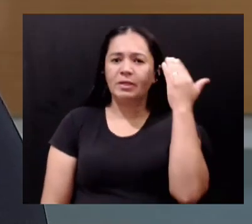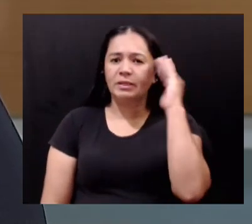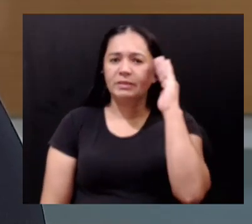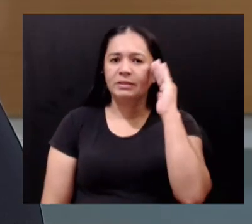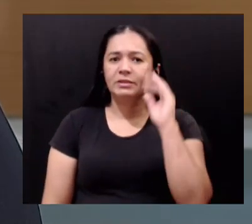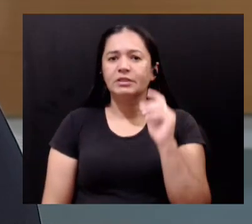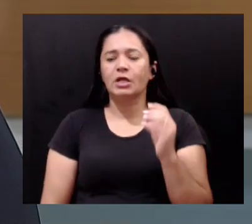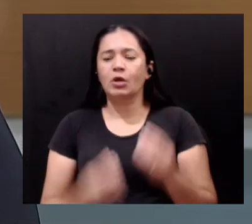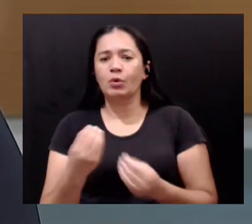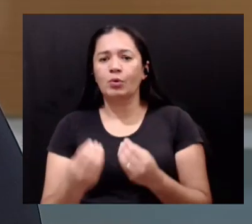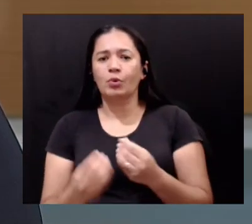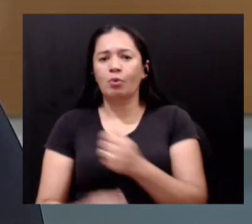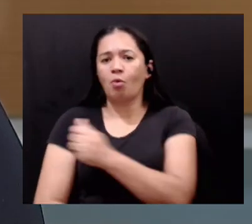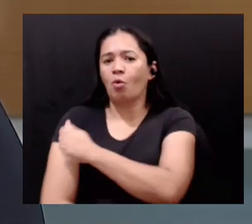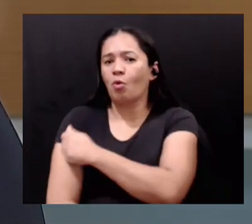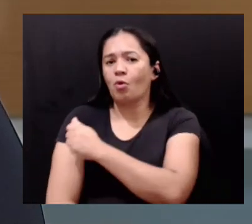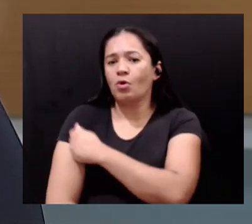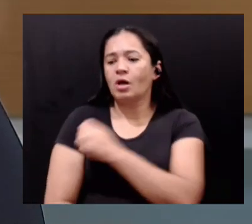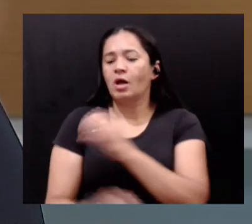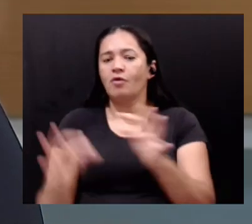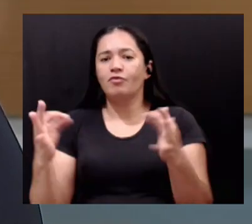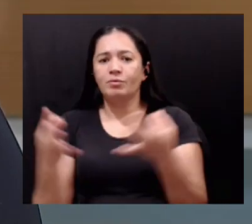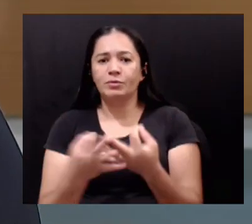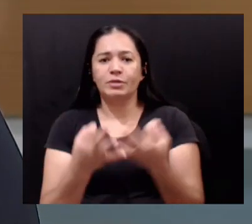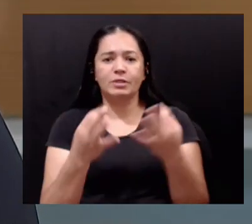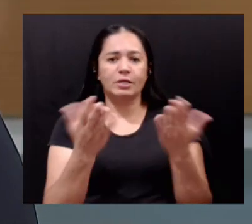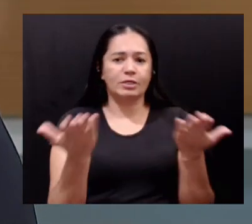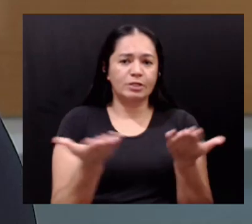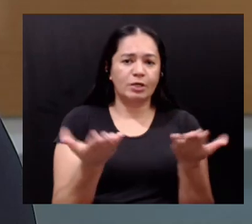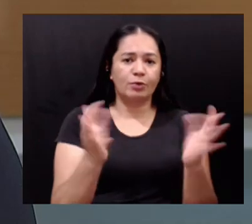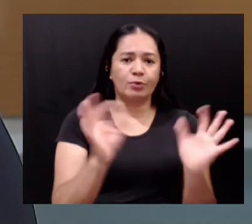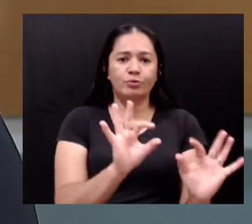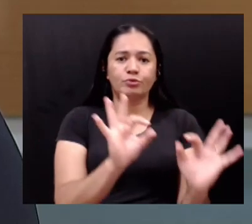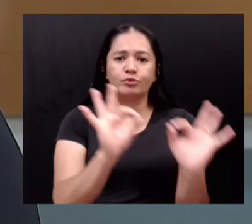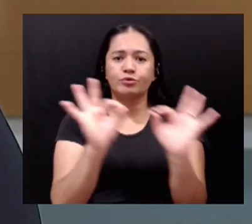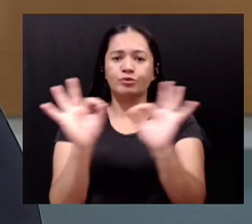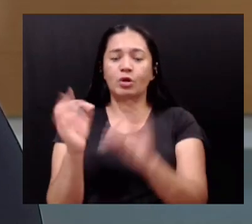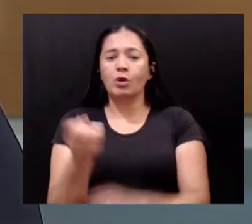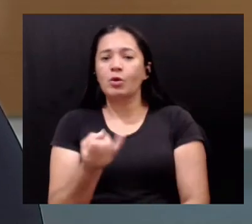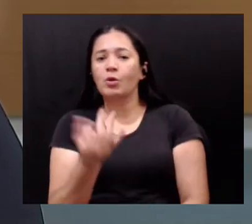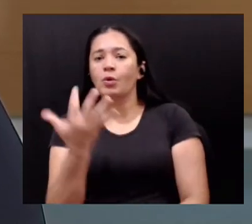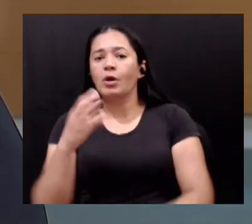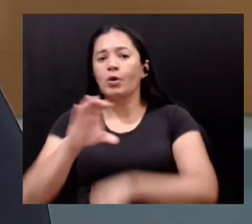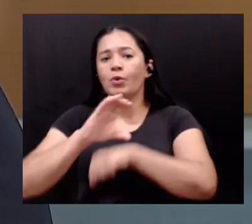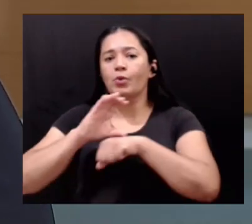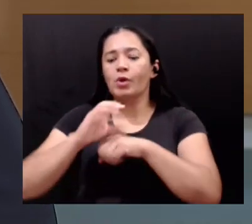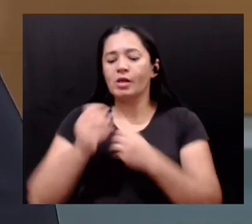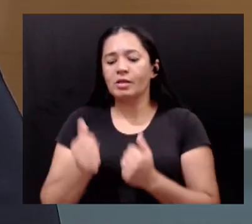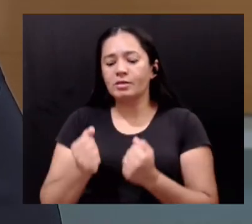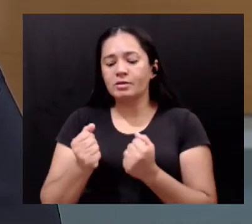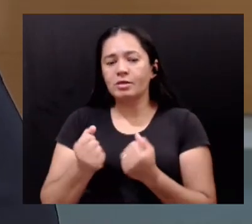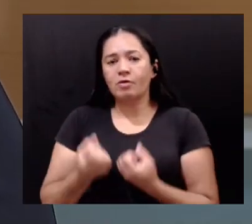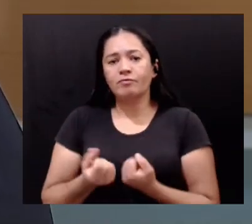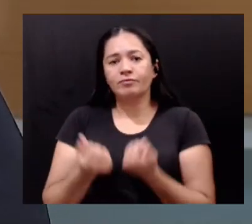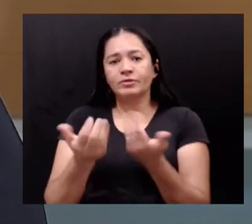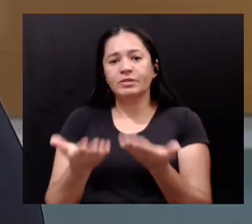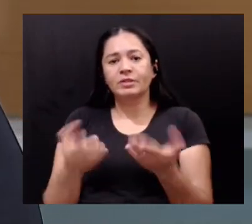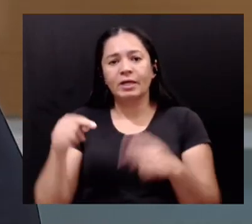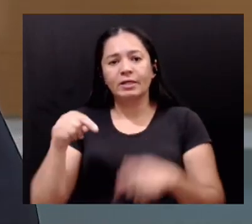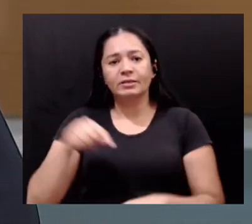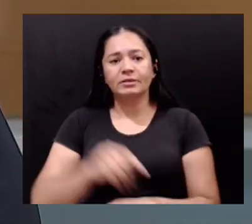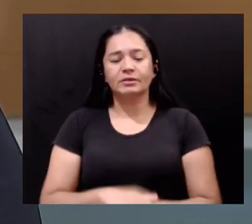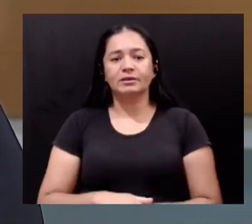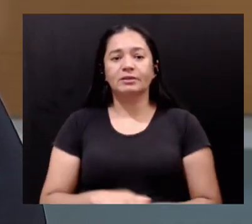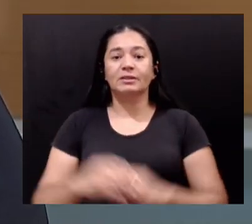mães, ali, o familiar que está assistindo agora o nosso jornal, quais os cursos que são oferecidos aqui? A ETEC Bento Quirino tem